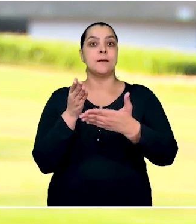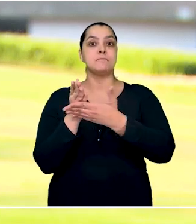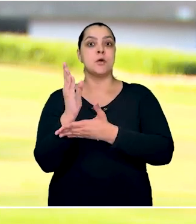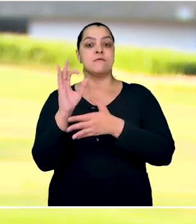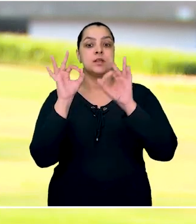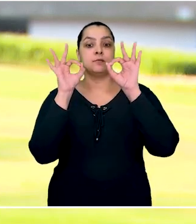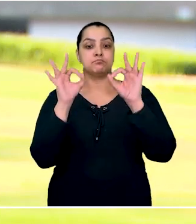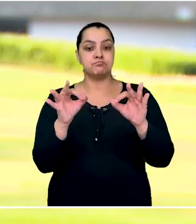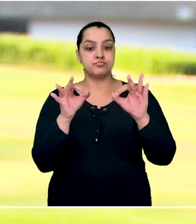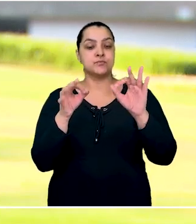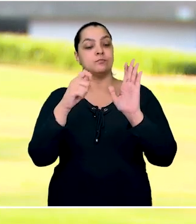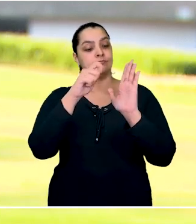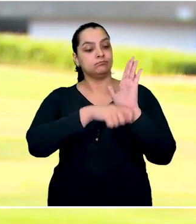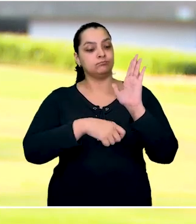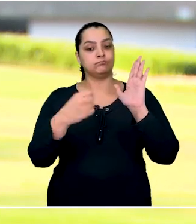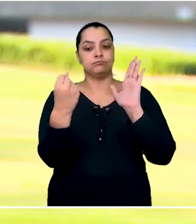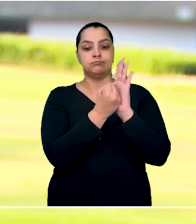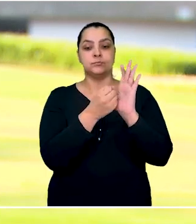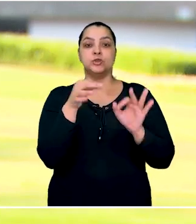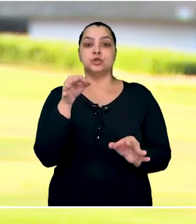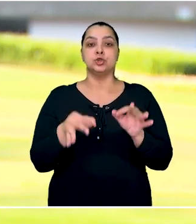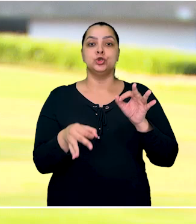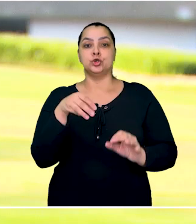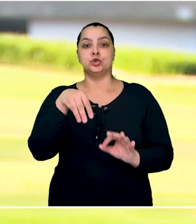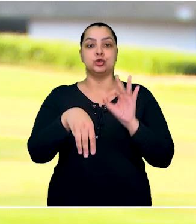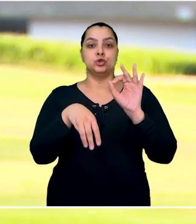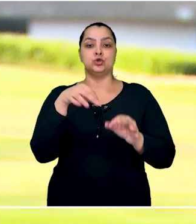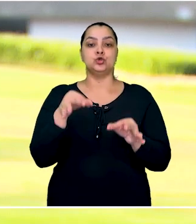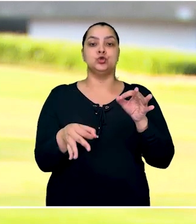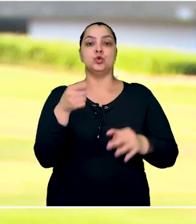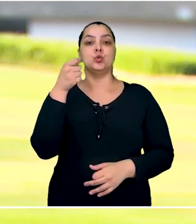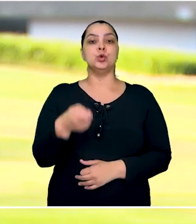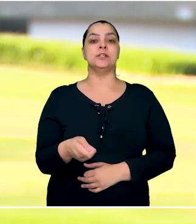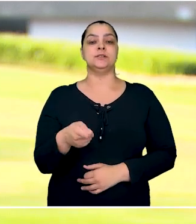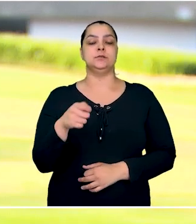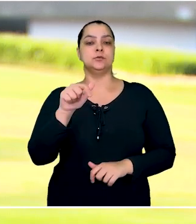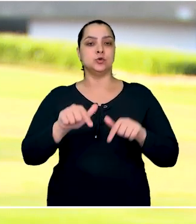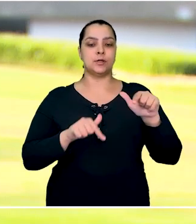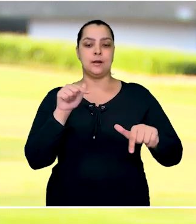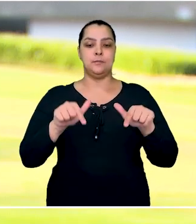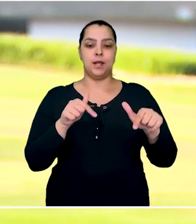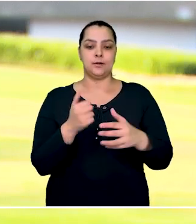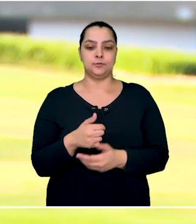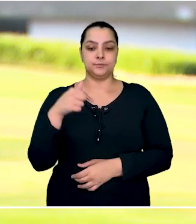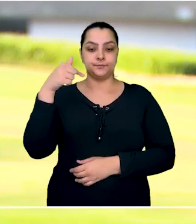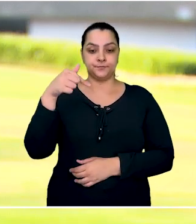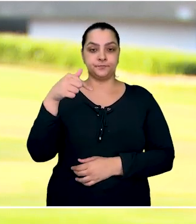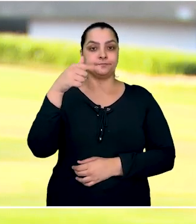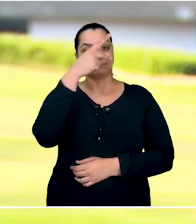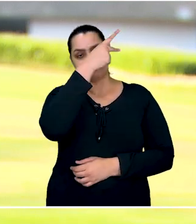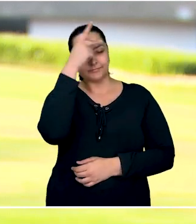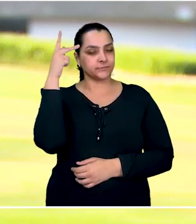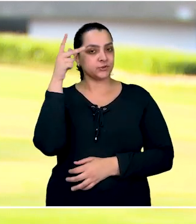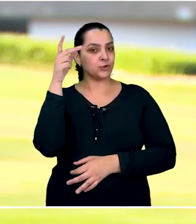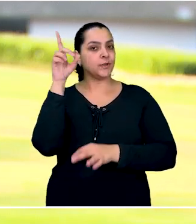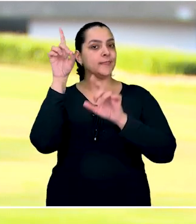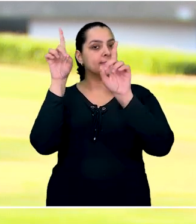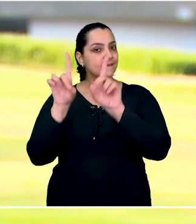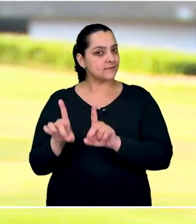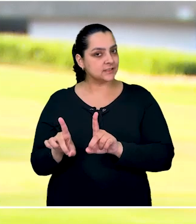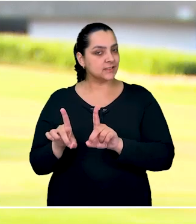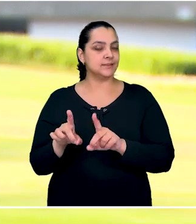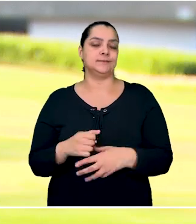aprovadas e estão aptas a tomarem posse como juízas e juízes do trabalho. Entre elas, 7 são pessoas